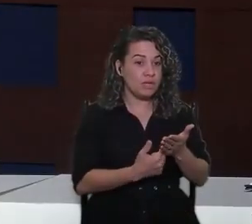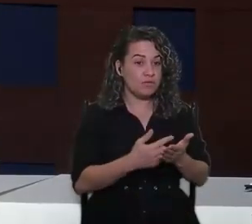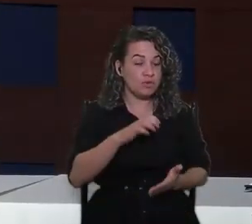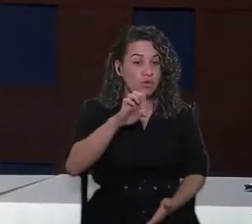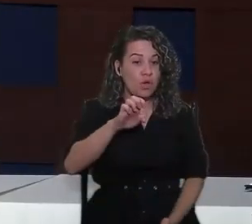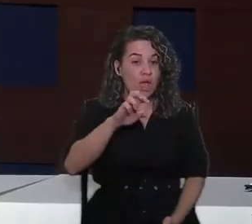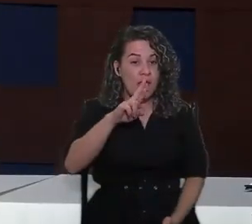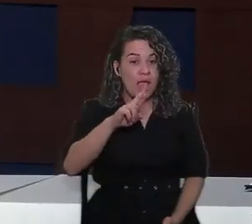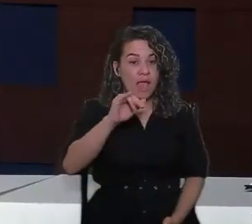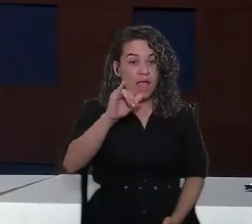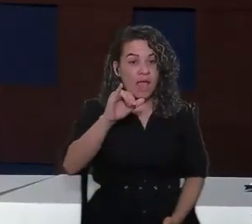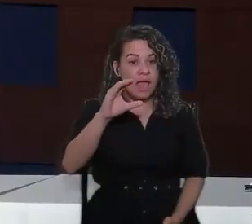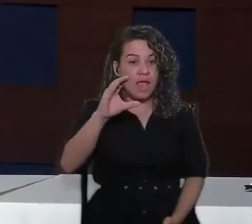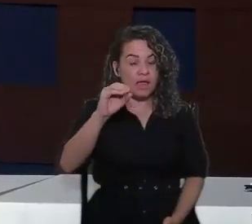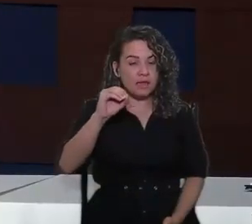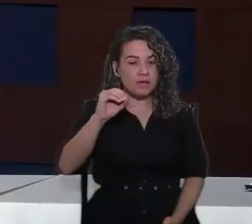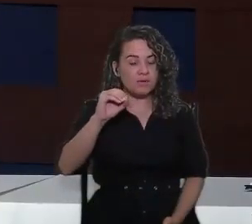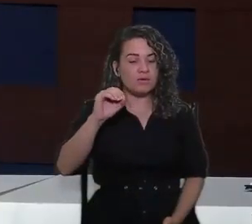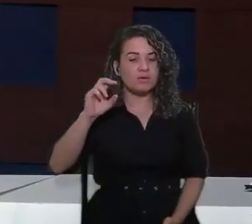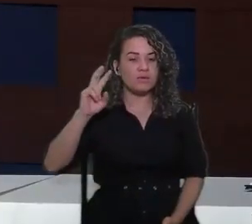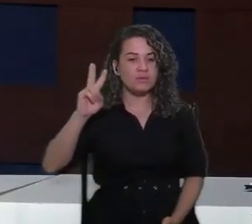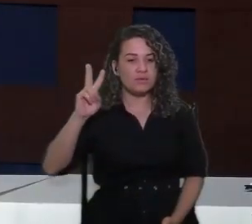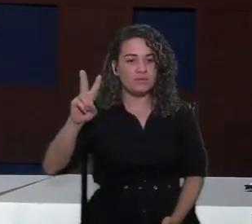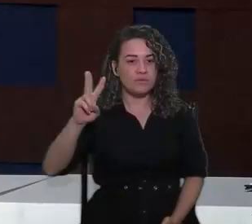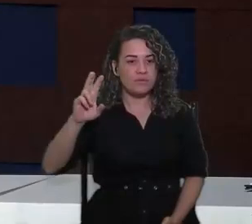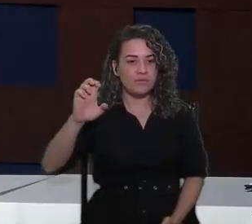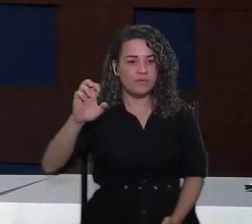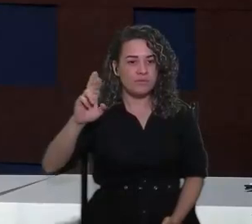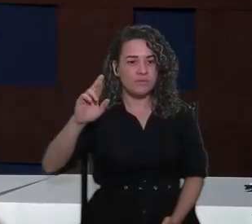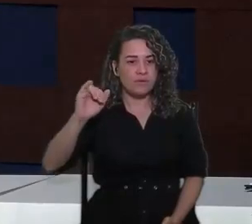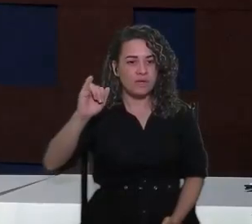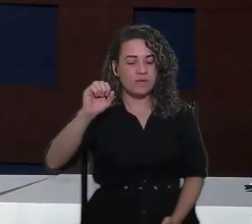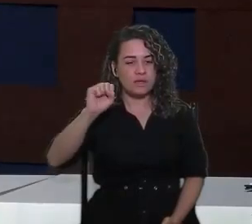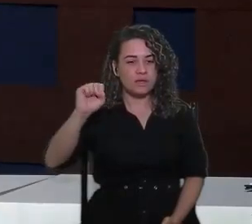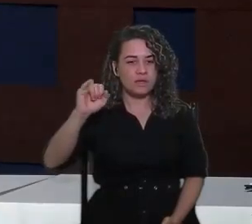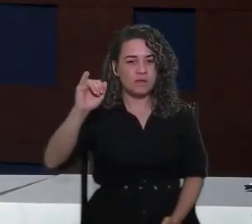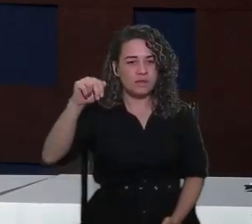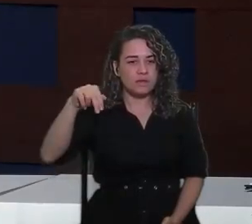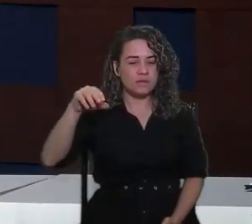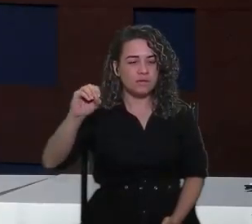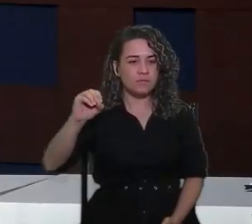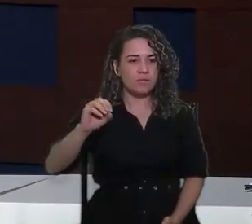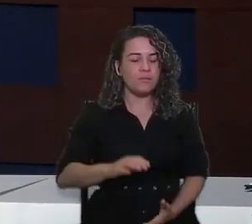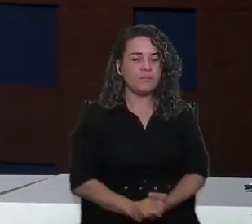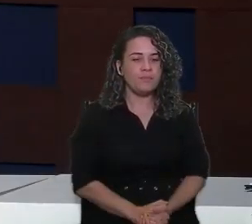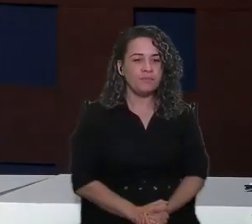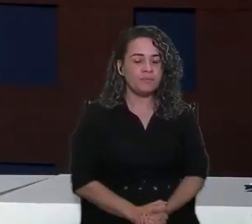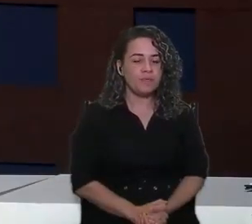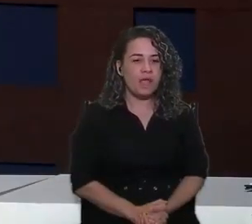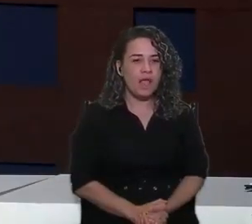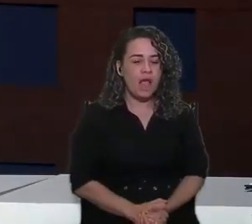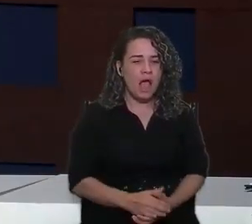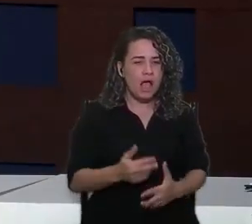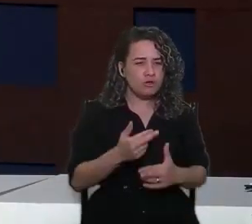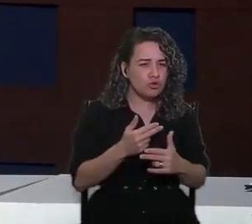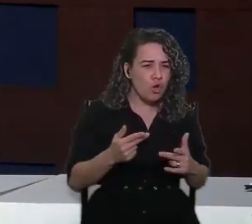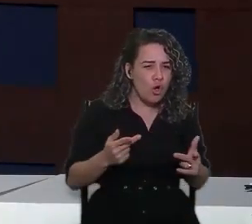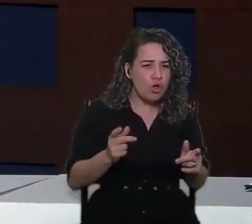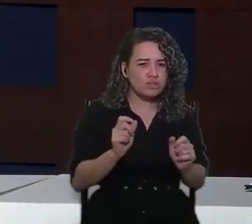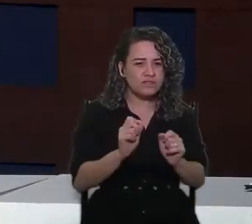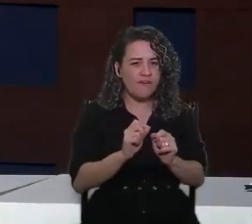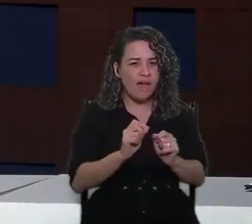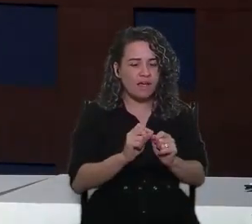As Aventuras de Tibicuera, que era um índiozinho, Tibicuera. E Tibicuera